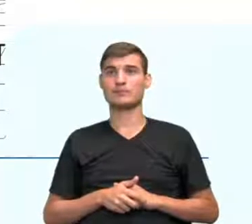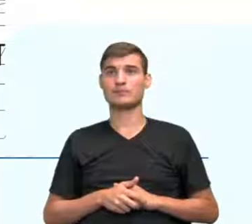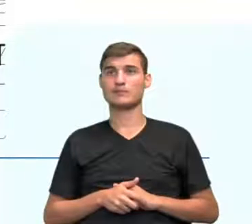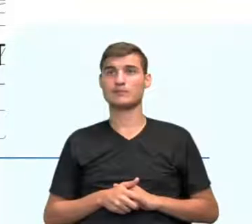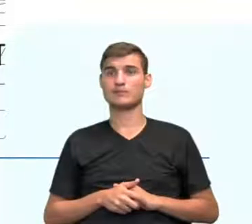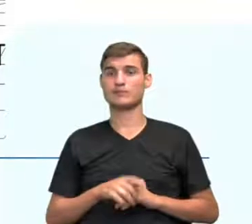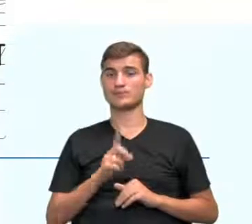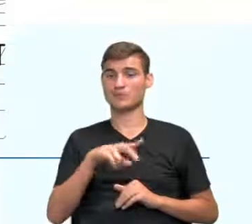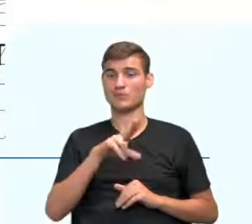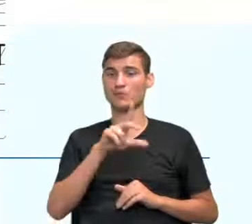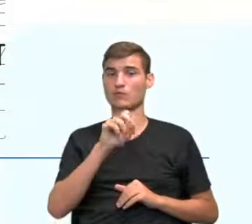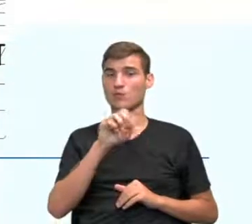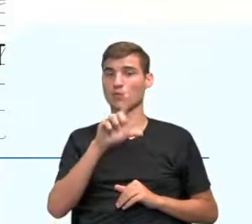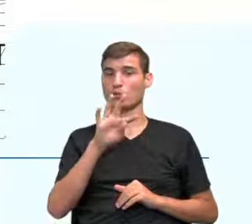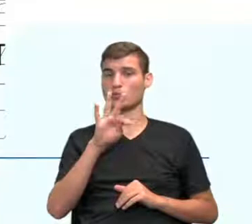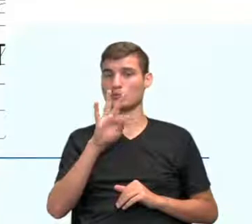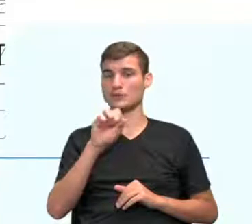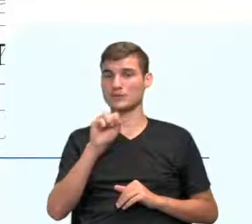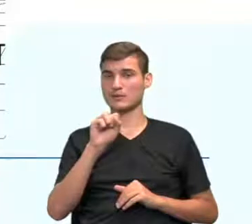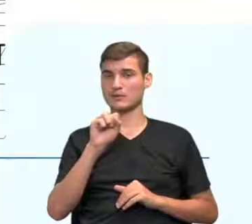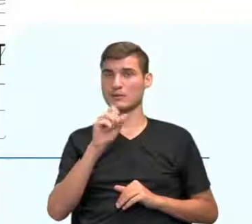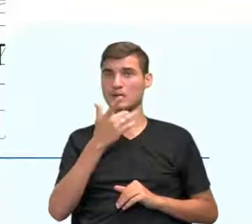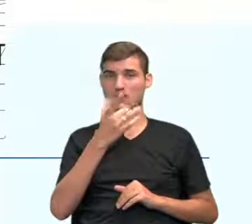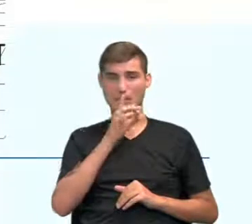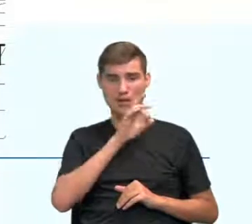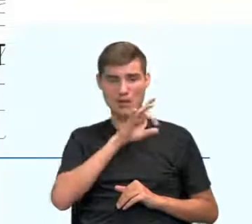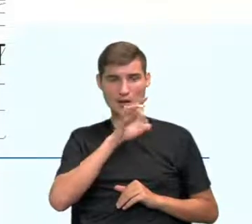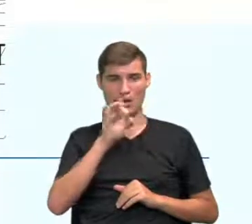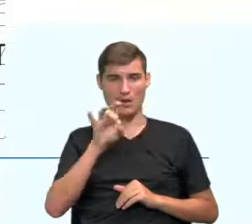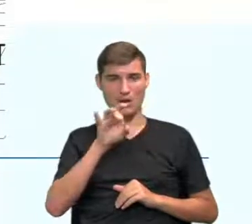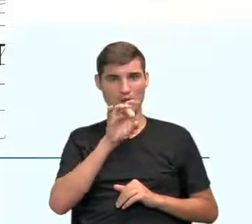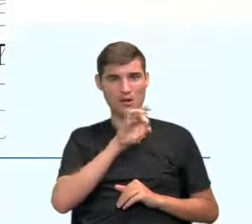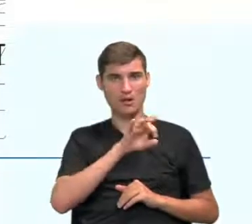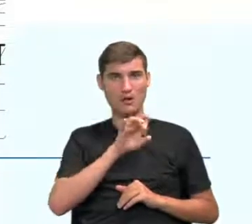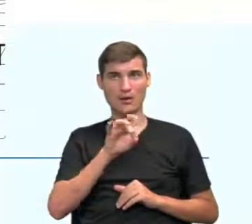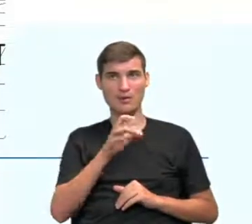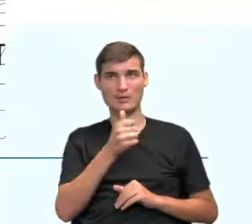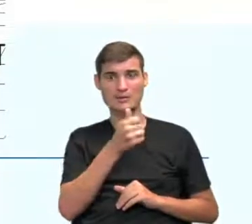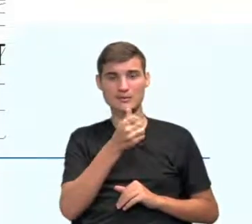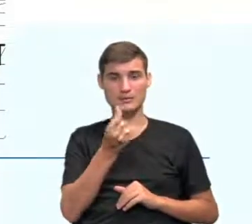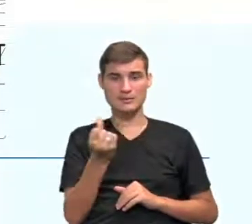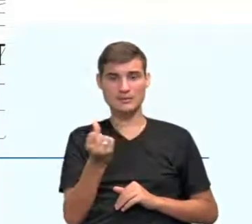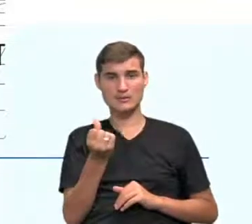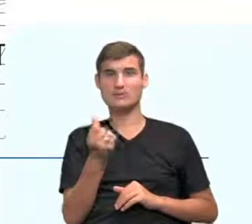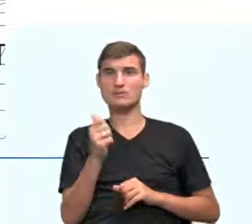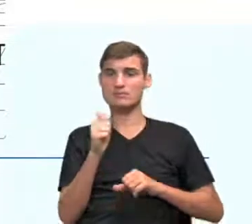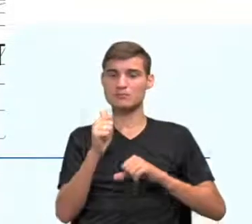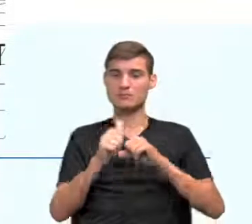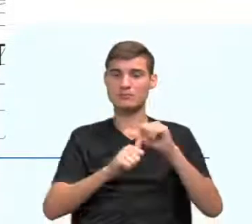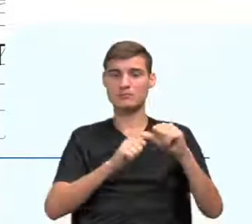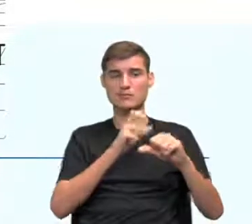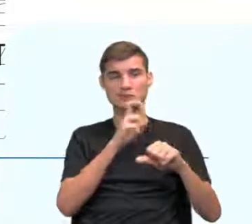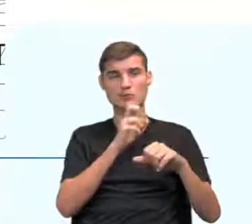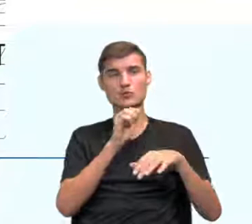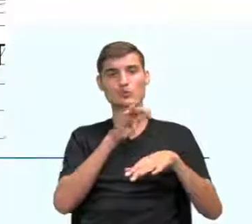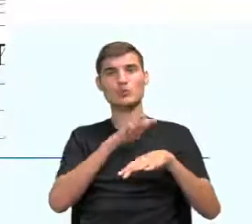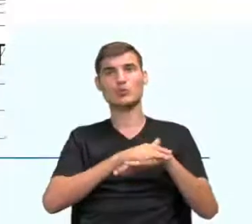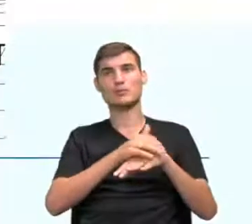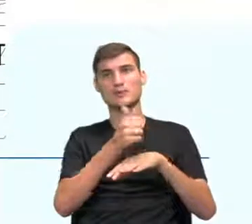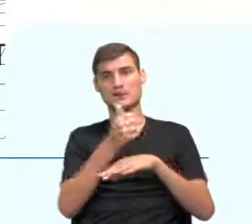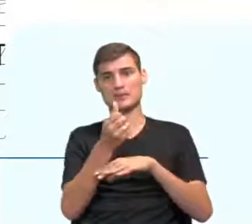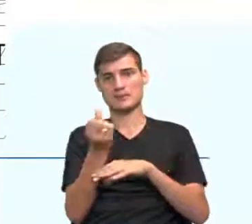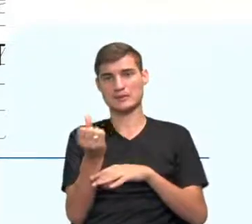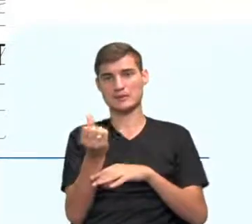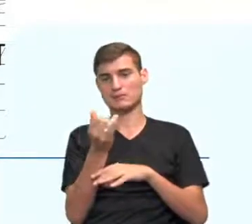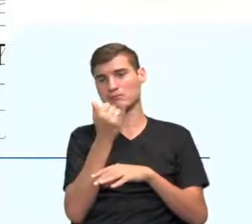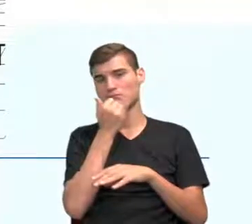Isso em volts. Então, cada um desses 16 níveis vai ser 5 sobre 16 volts. Digamos